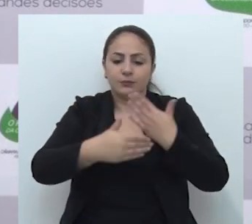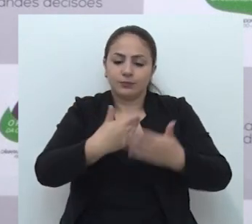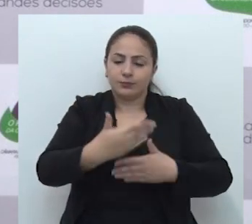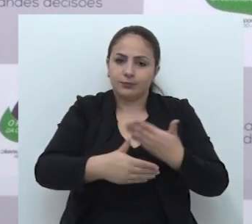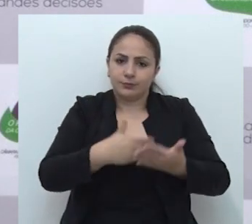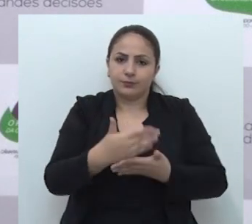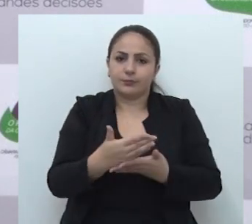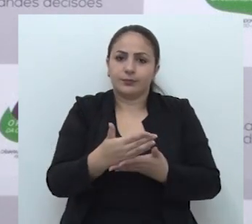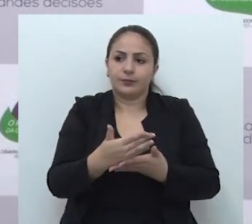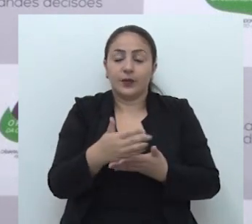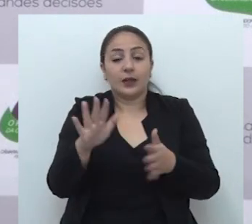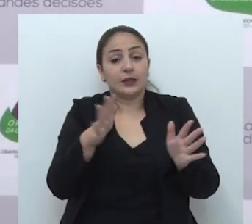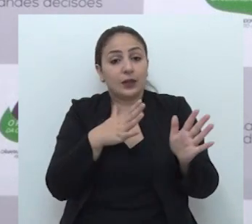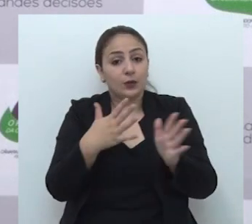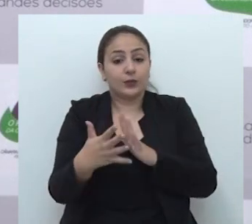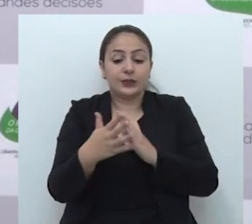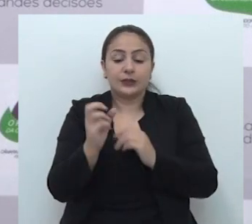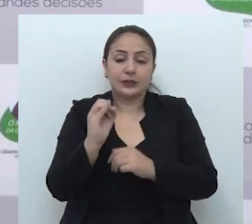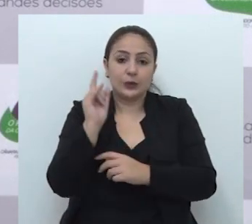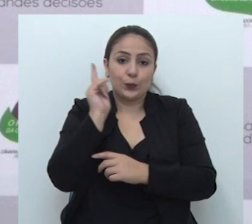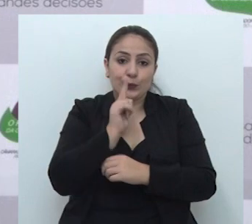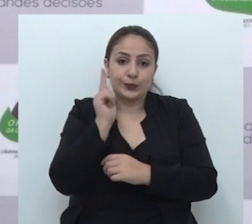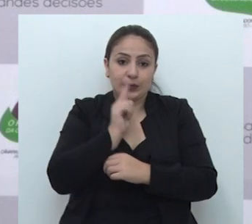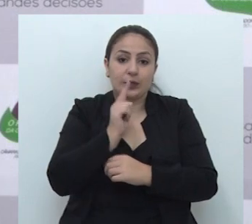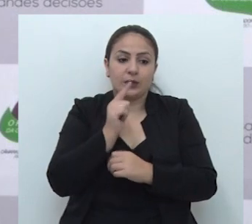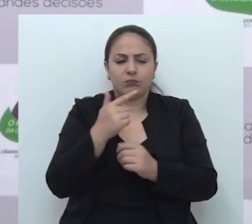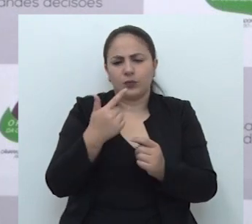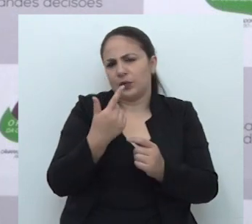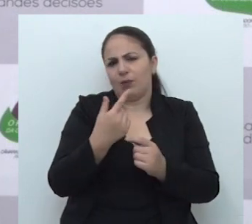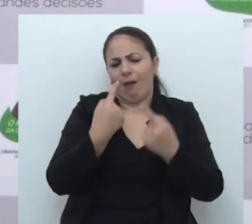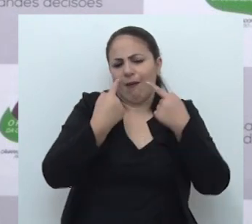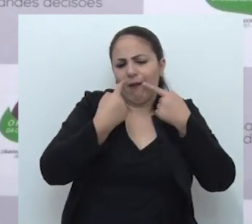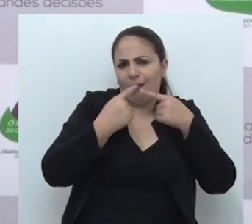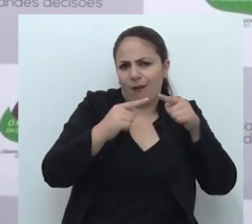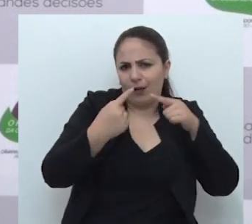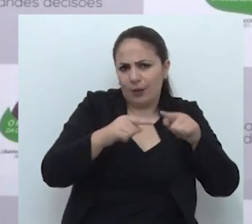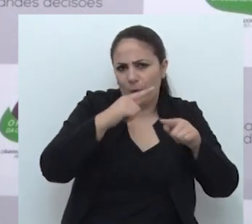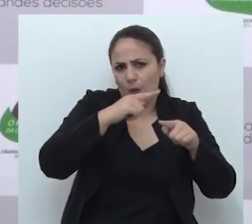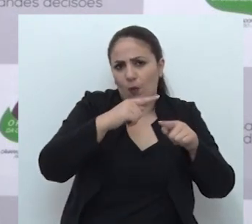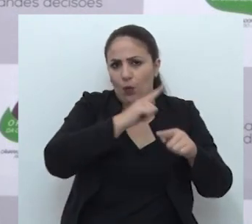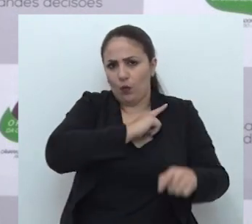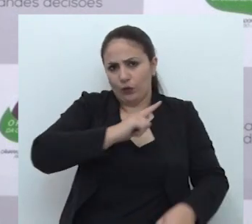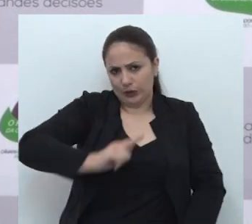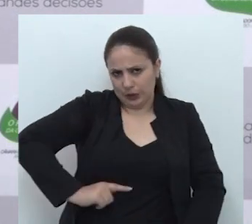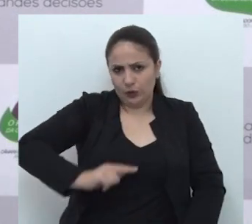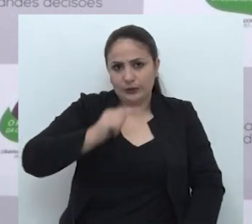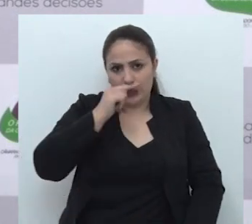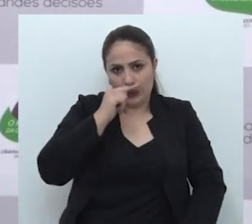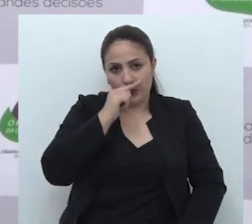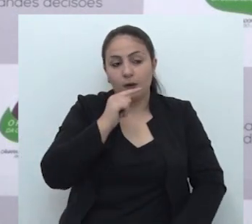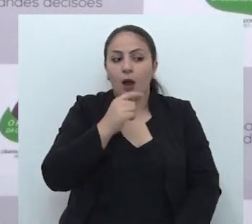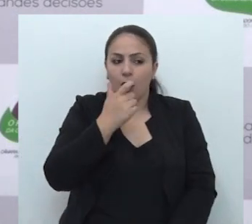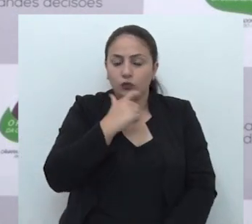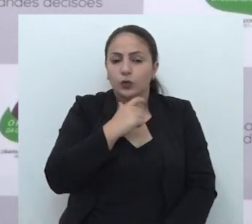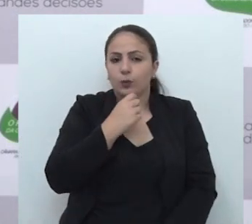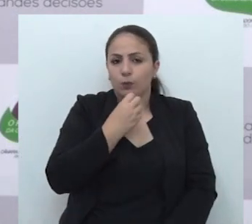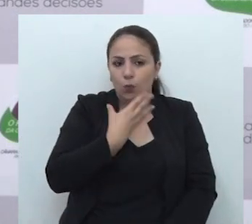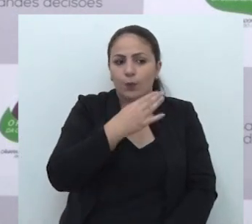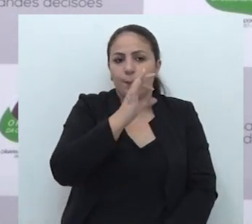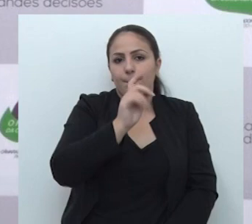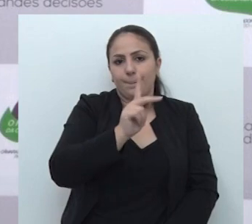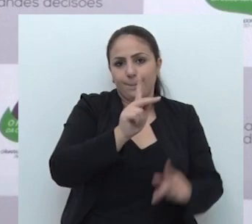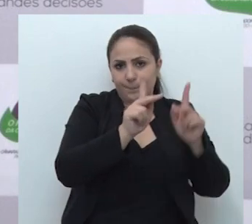de desempenho, e talvez isso se dê também, não é uma crítica ao governador na sua pessoa, é uma excelente